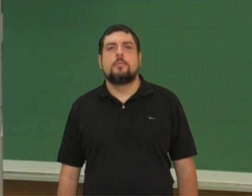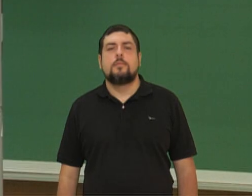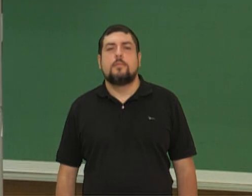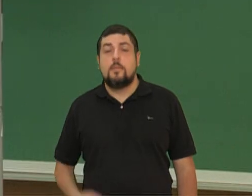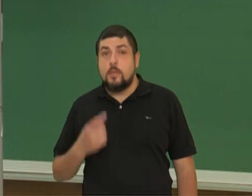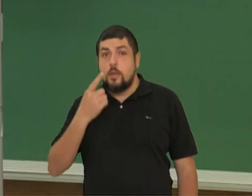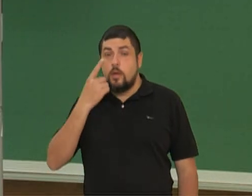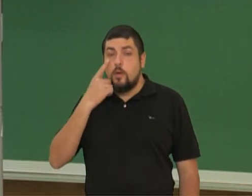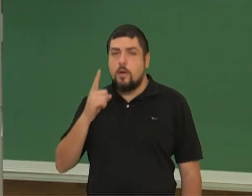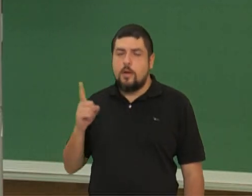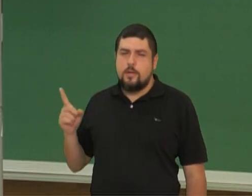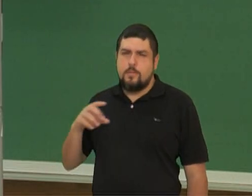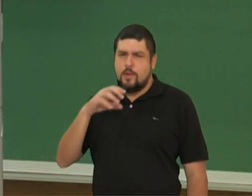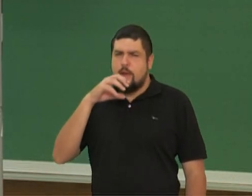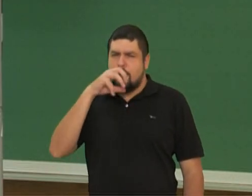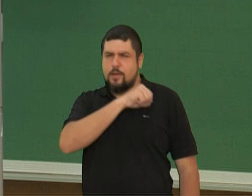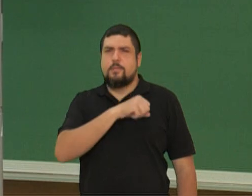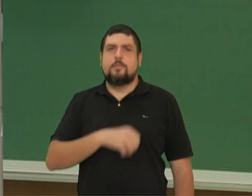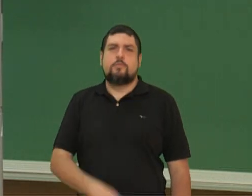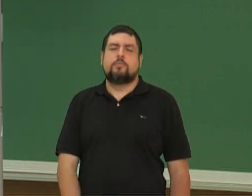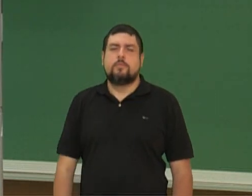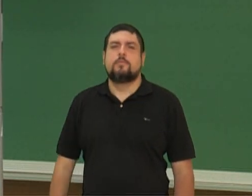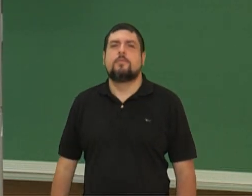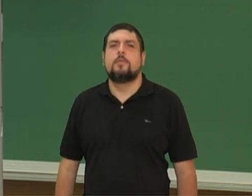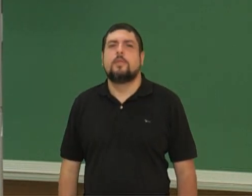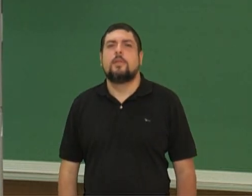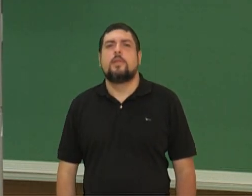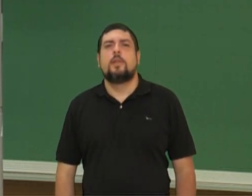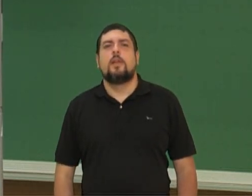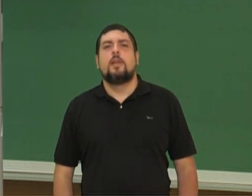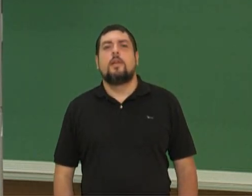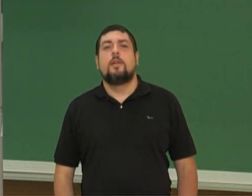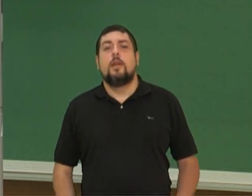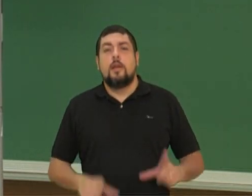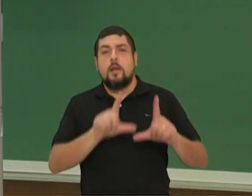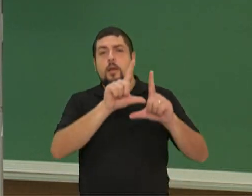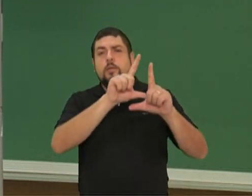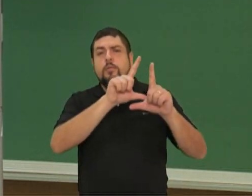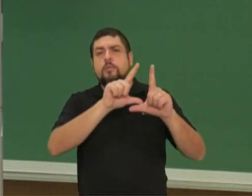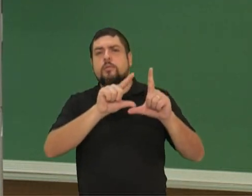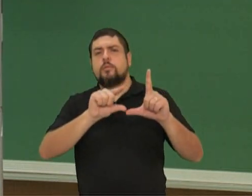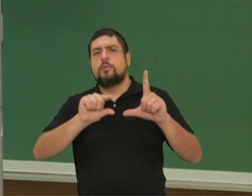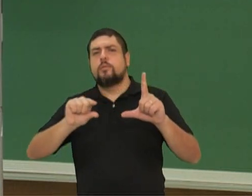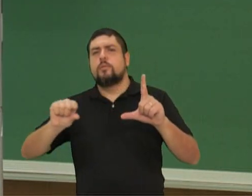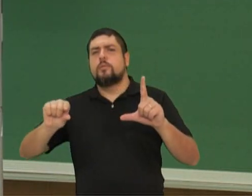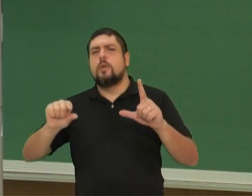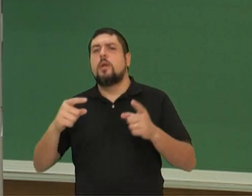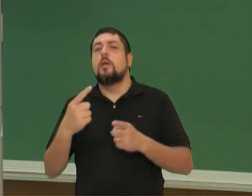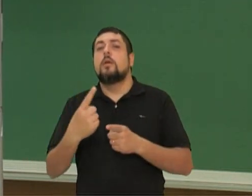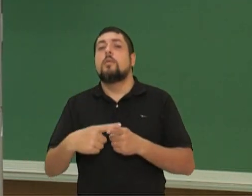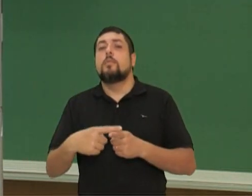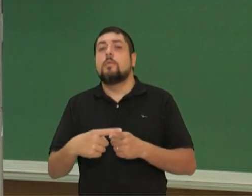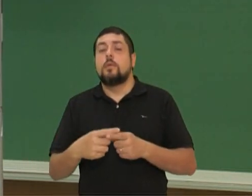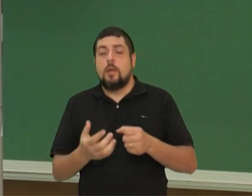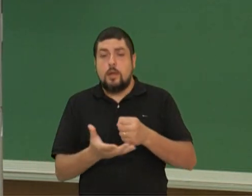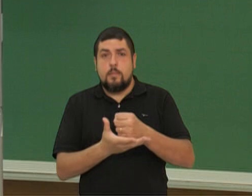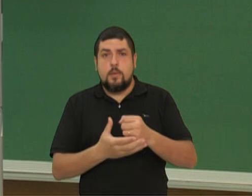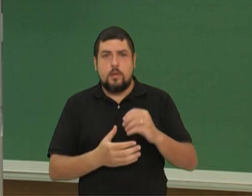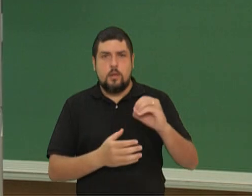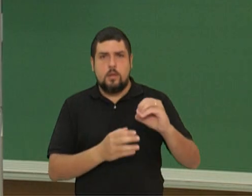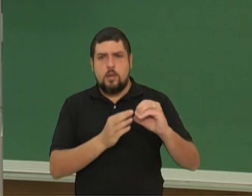Olha só, essa foi rápida, hein? Aqui, decrescente, porque a base está entre 0 e